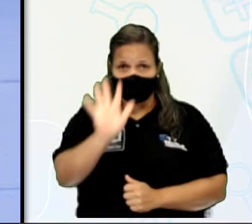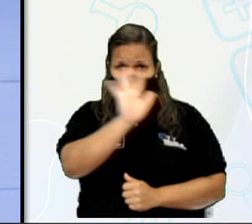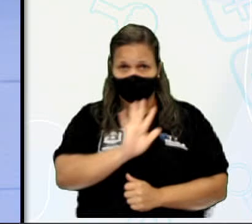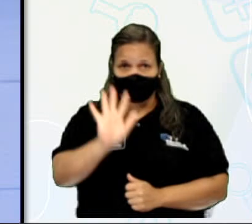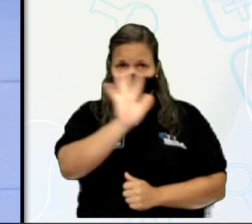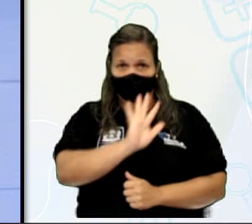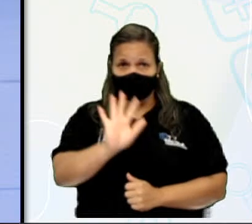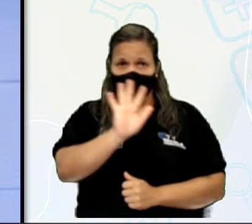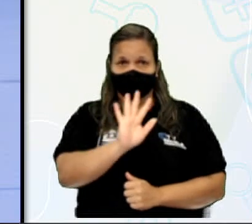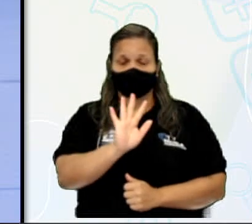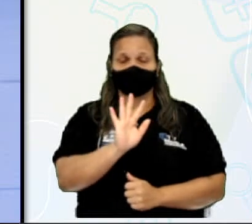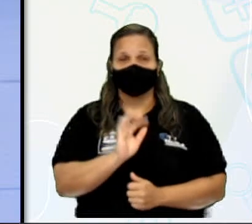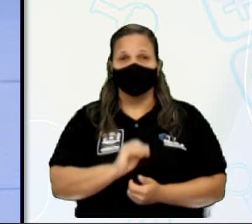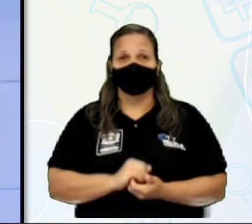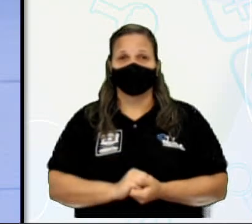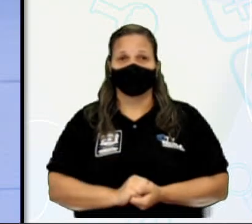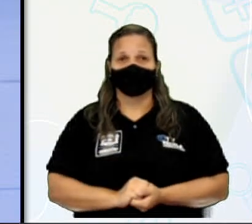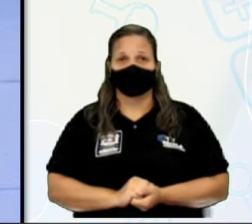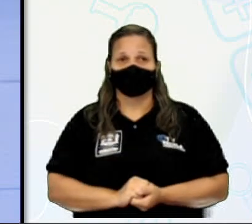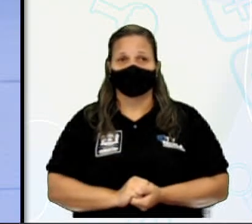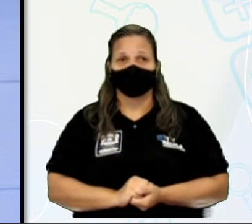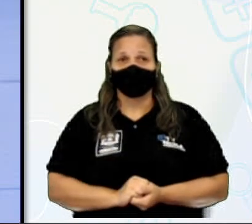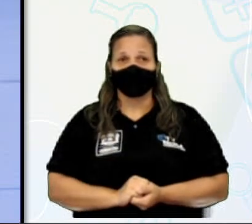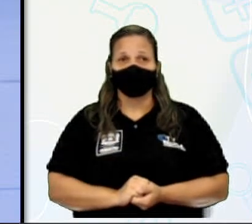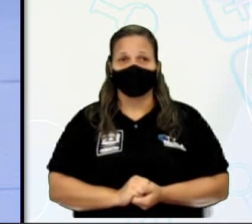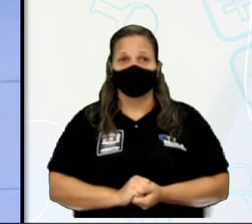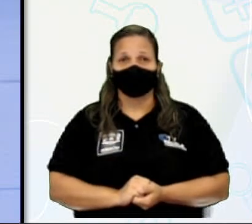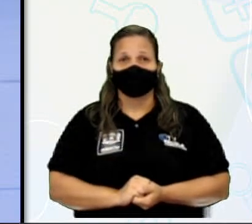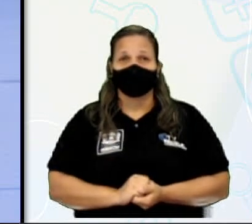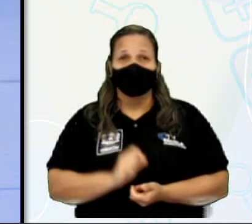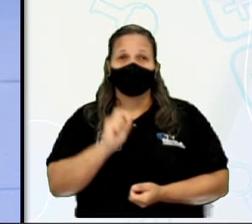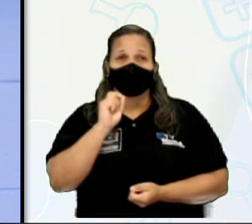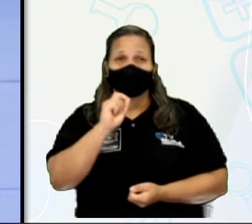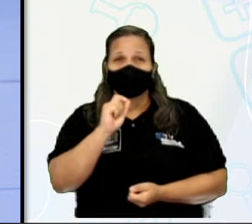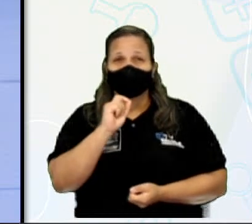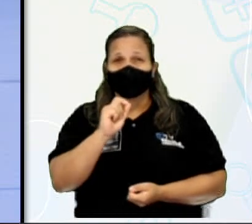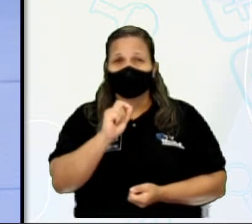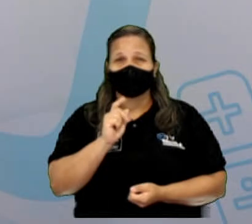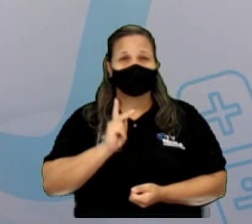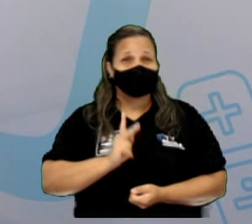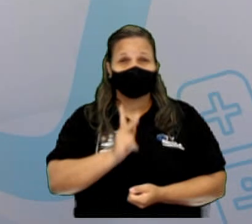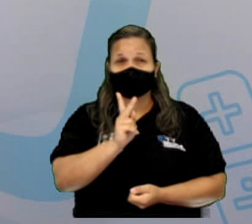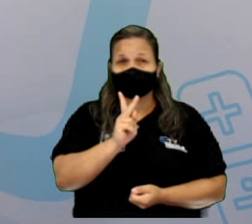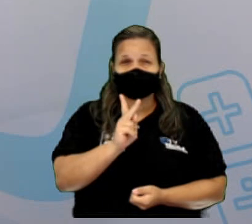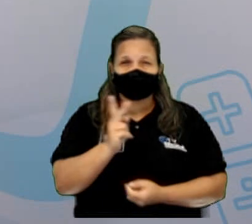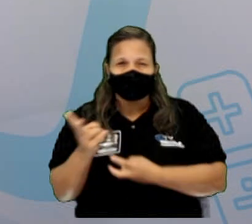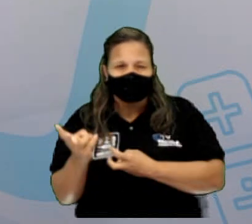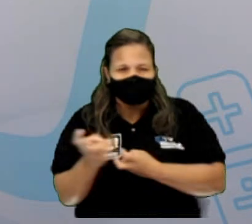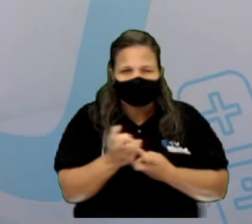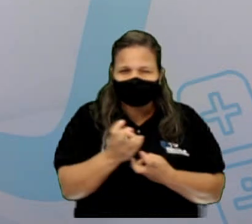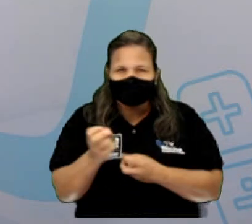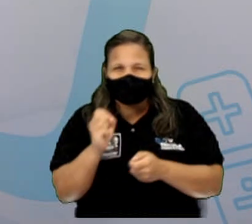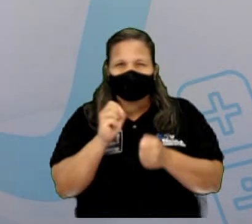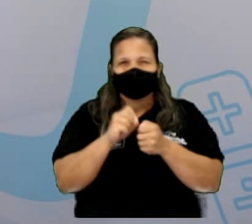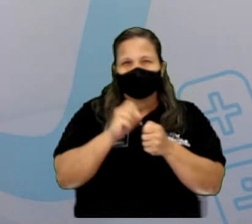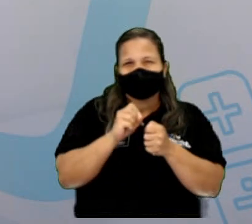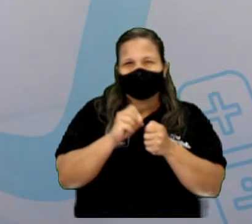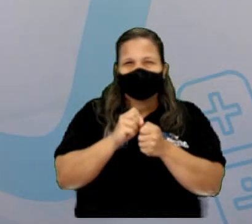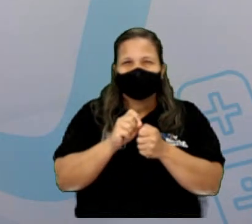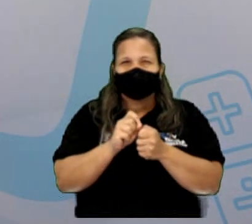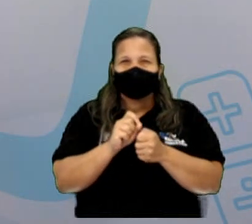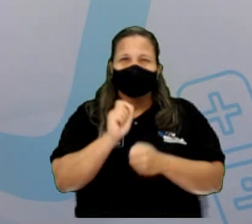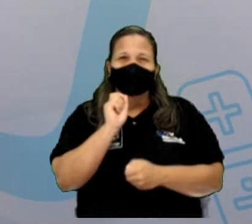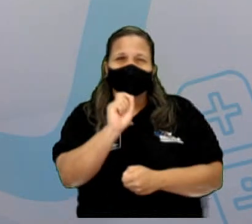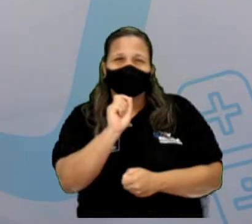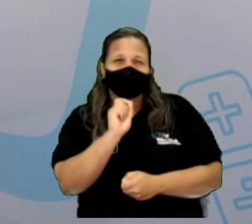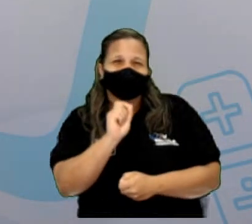de jiu-jitsu, as atletas vão estar decidindo a todo momento o que fazer. Qual membro atacar, se eu vou tentar